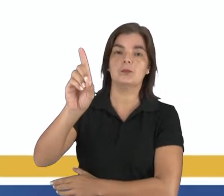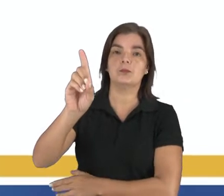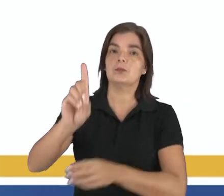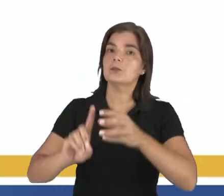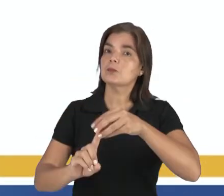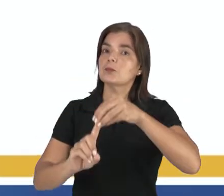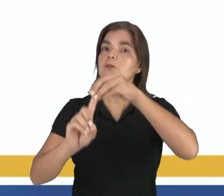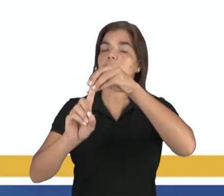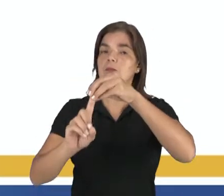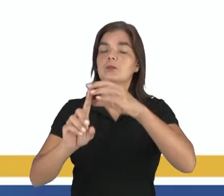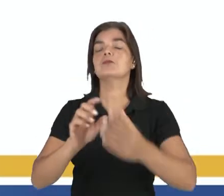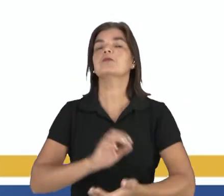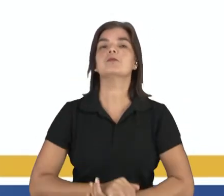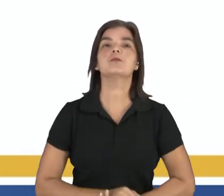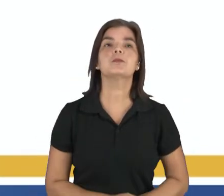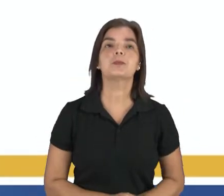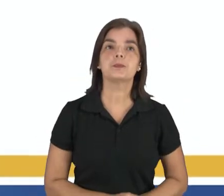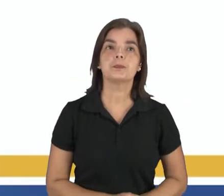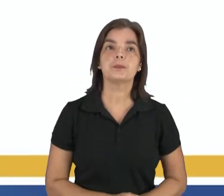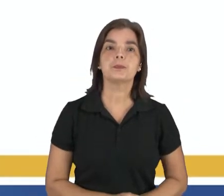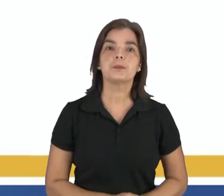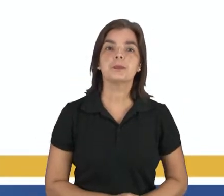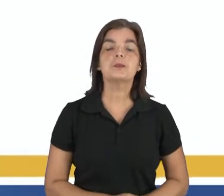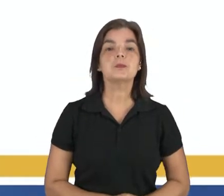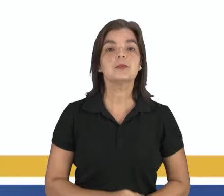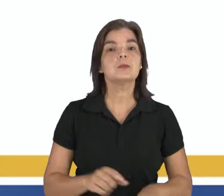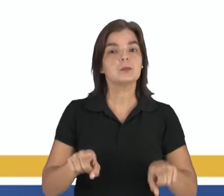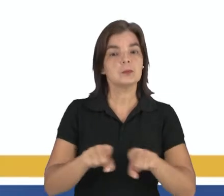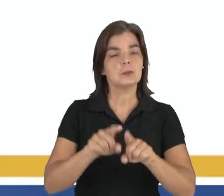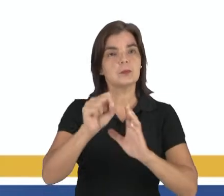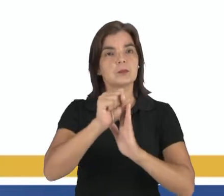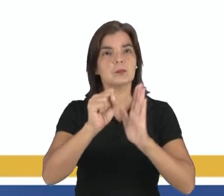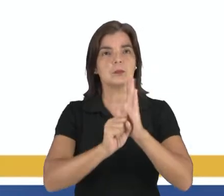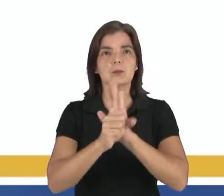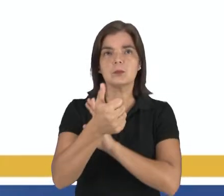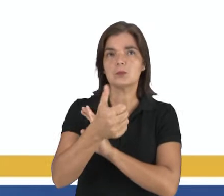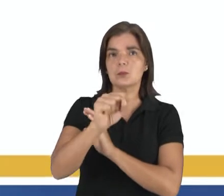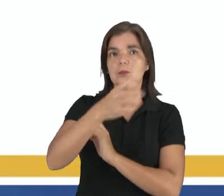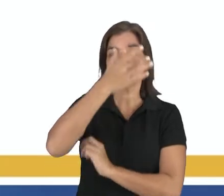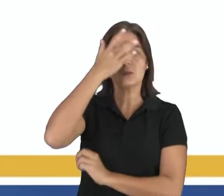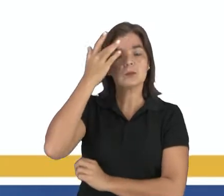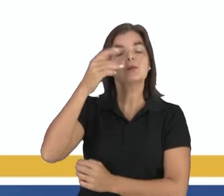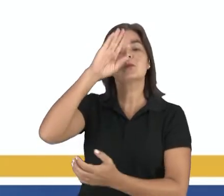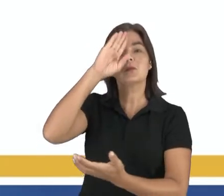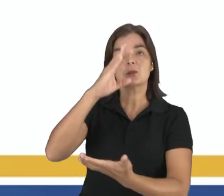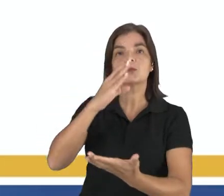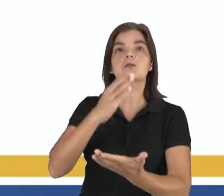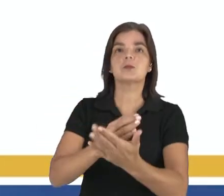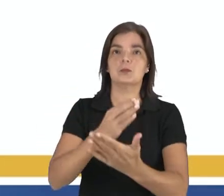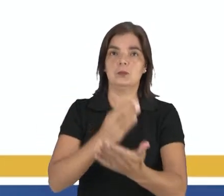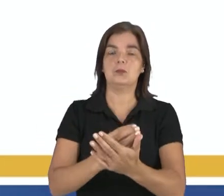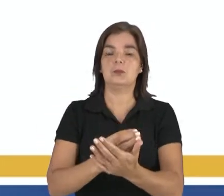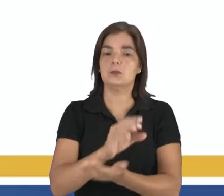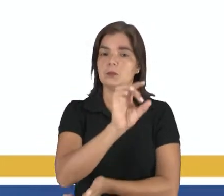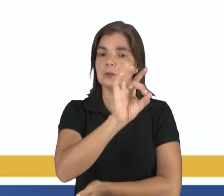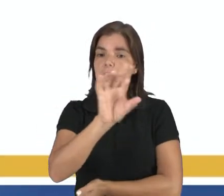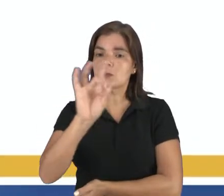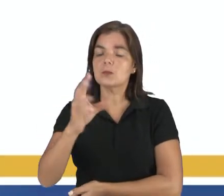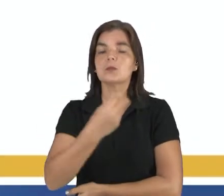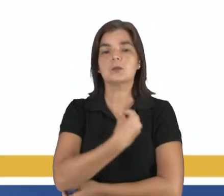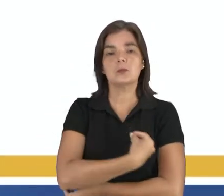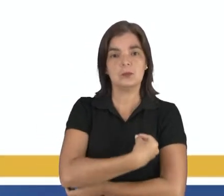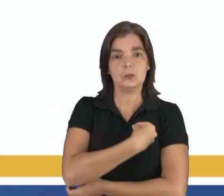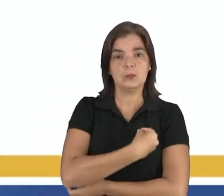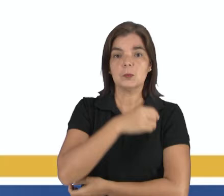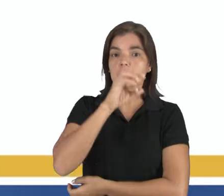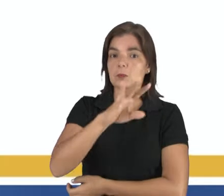um único Criador, ou seja, de Deus. Até o século XVIII, as pessoas acreditavam